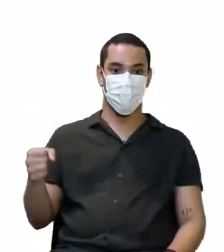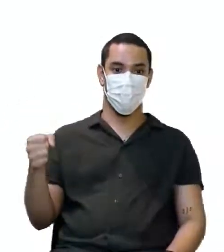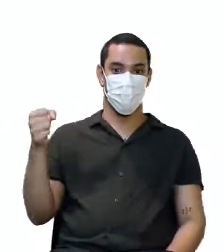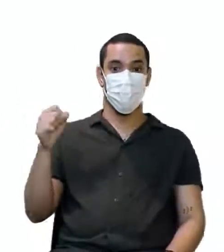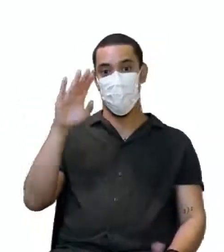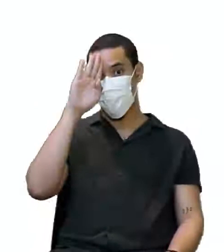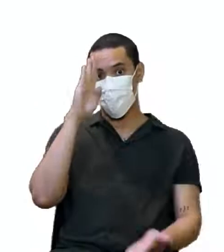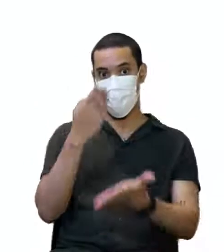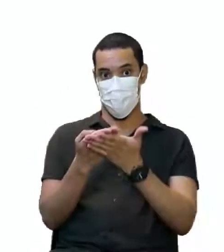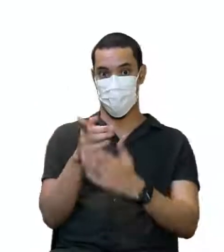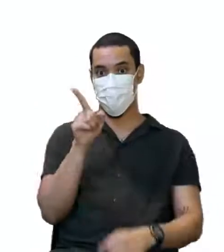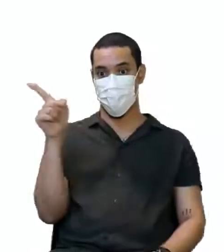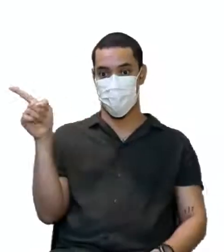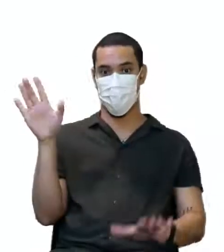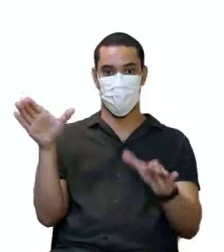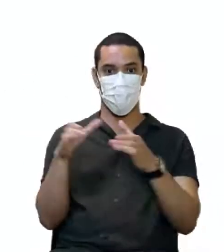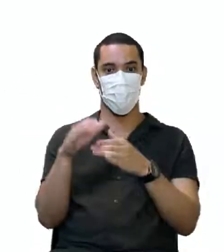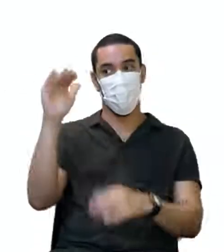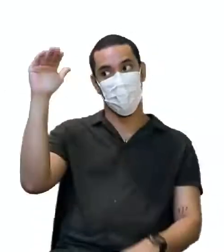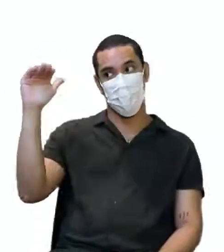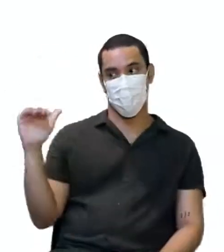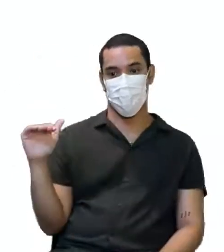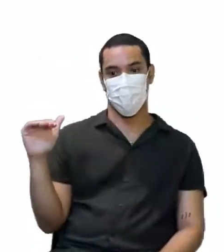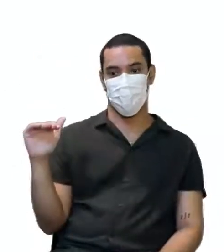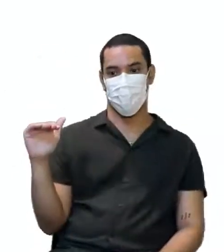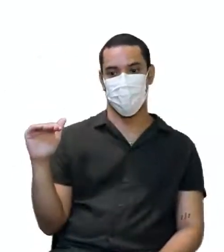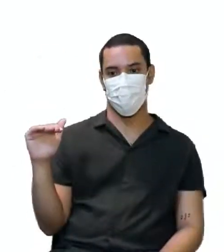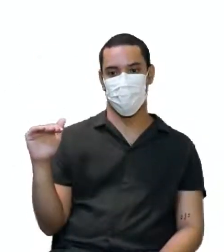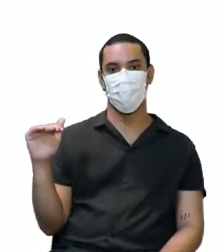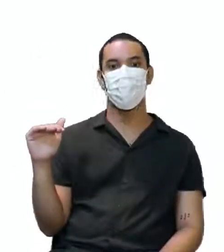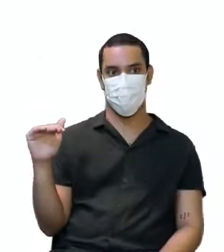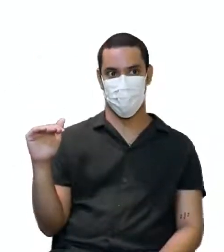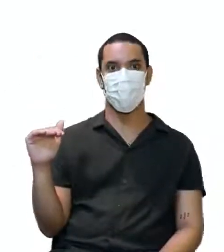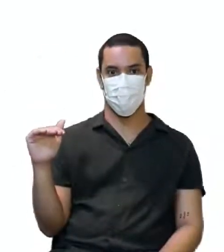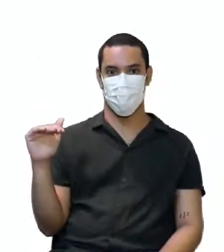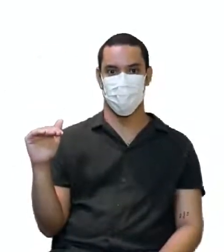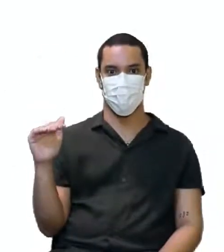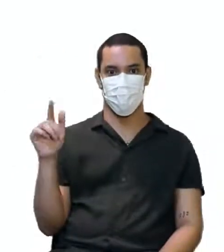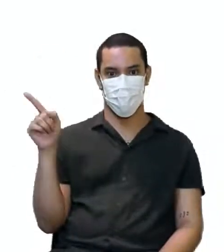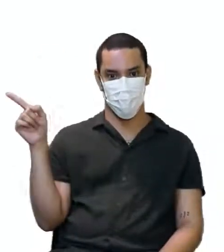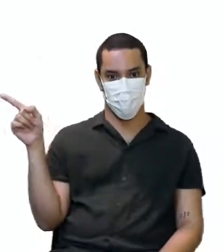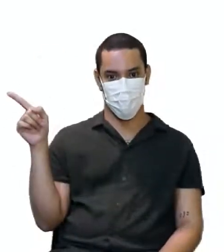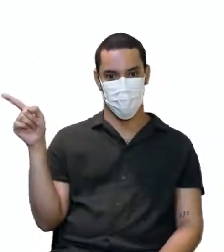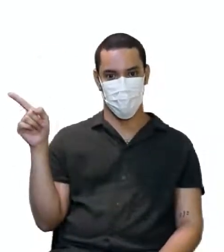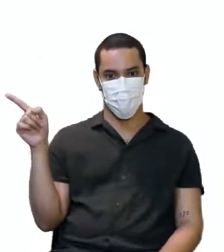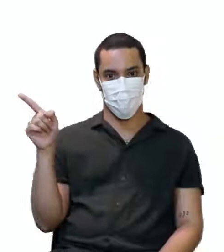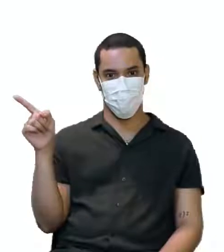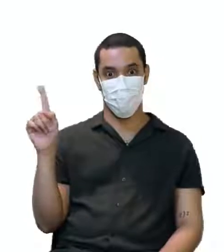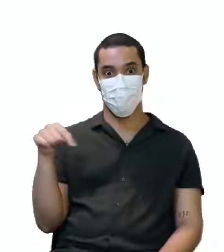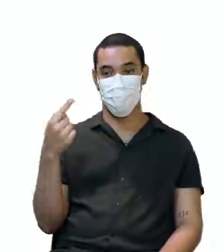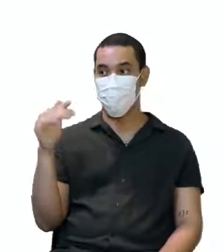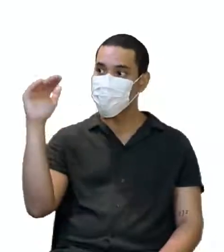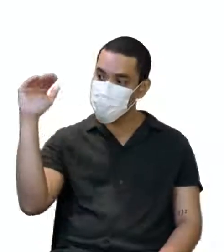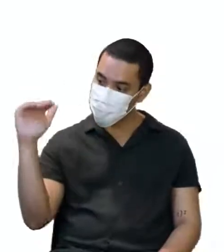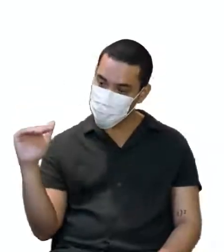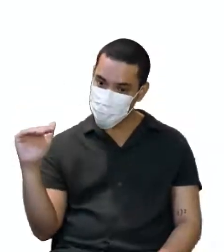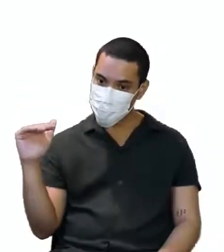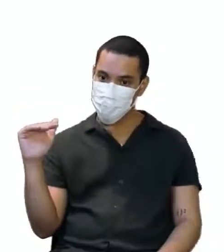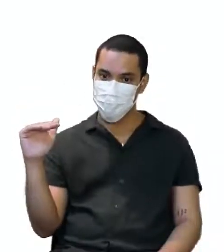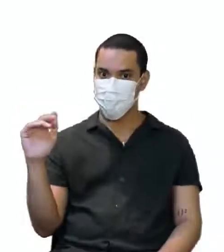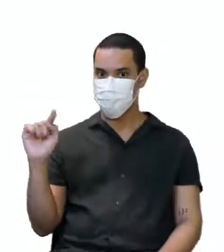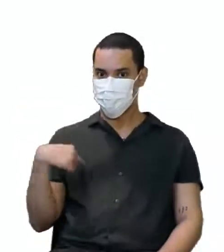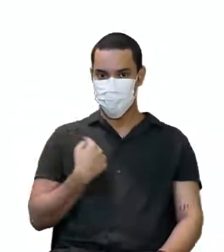acredita-se que os Australopithecus, eles eram pequenininhos. A imagem aqui não está negando, não. Eles